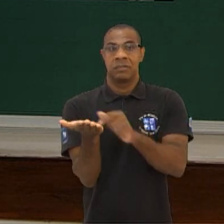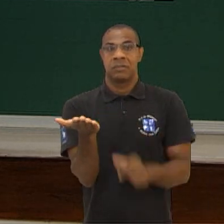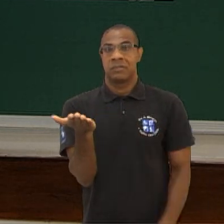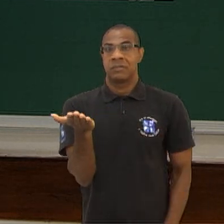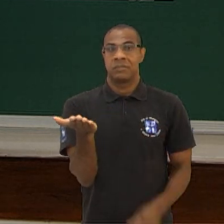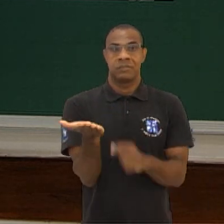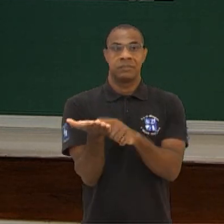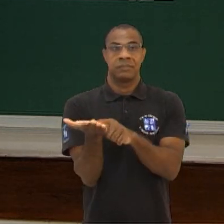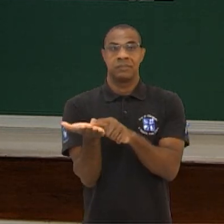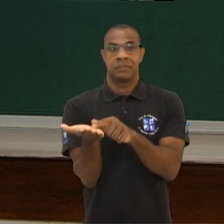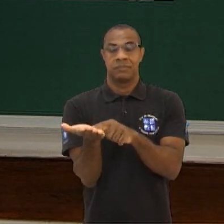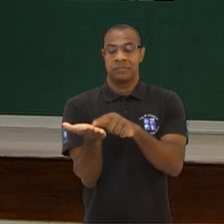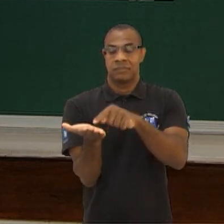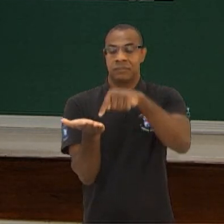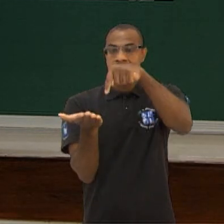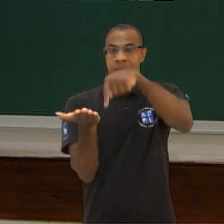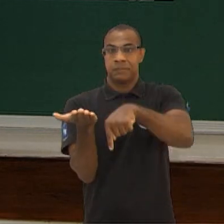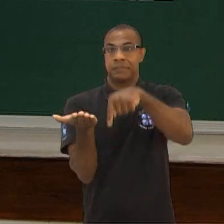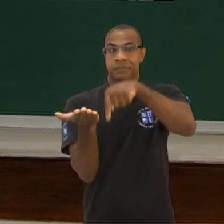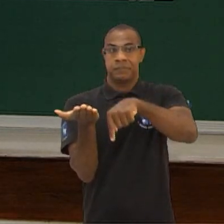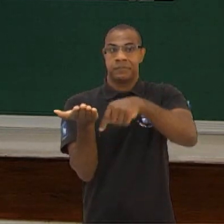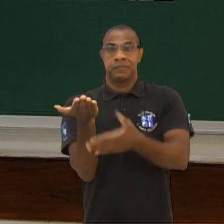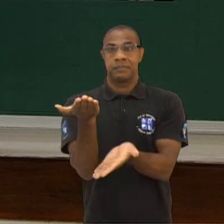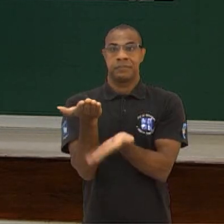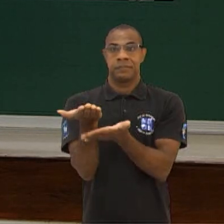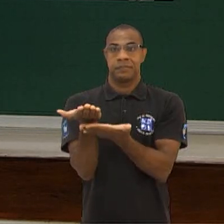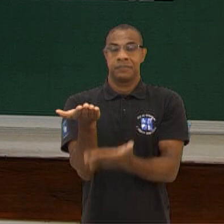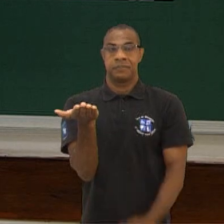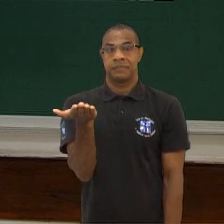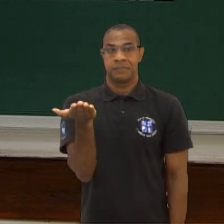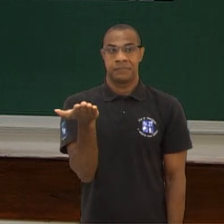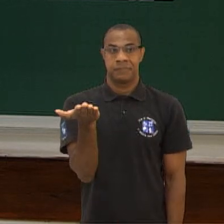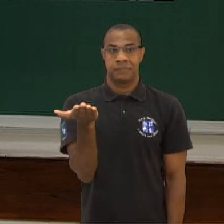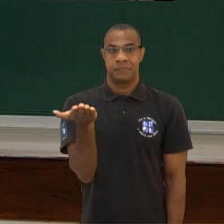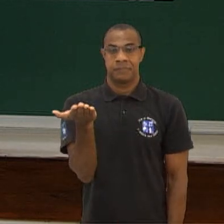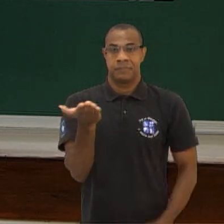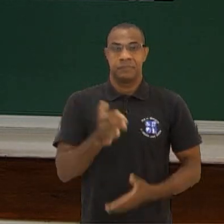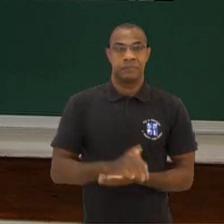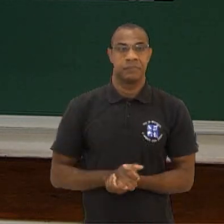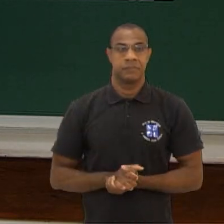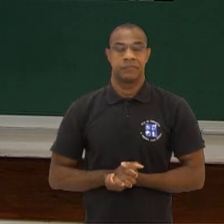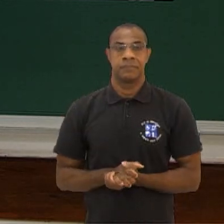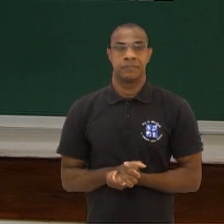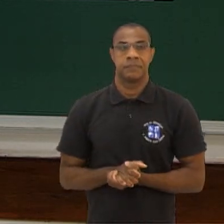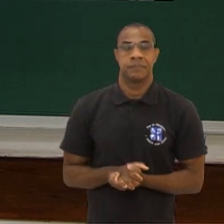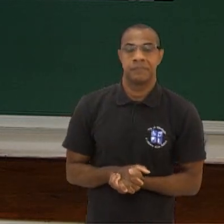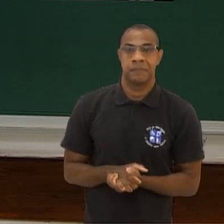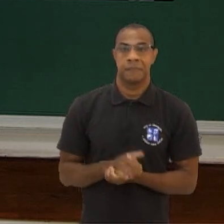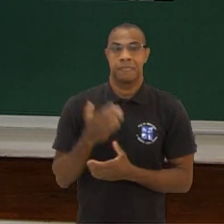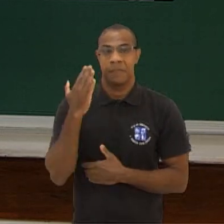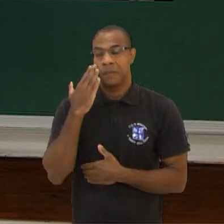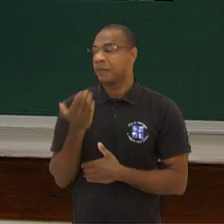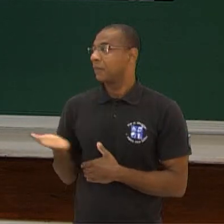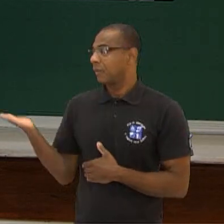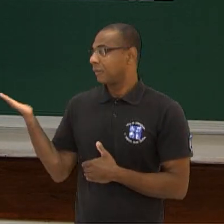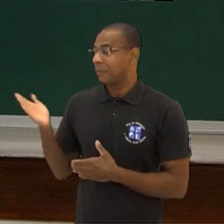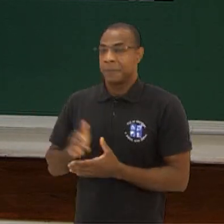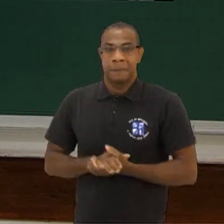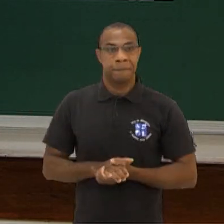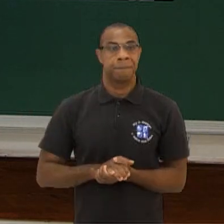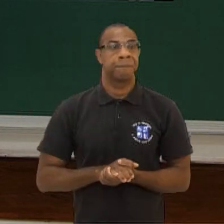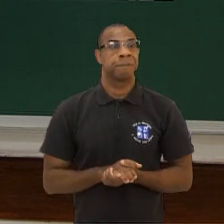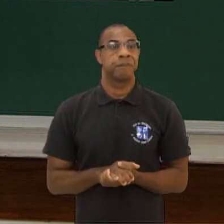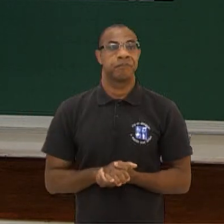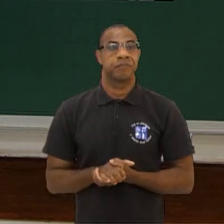sua mão. Então, para fora da tela. Tudo bem? É bem facinho de aplicar a regra da mão direita. Não é um bicho de sete cabeças. Fica